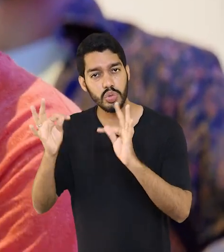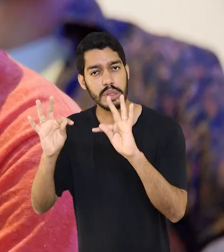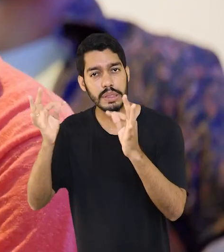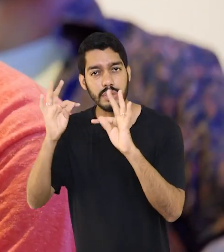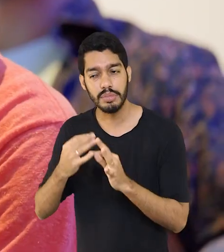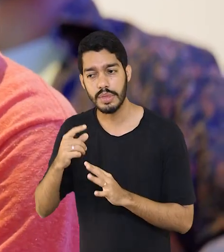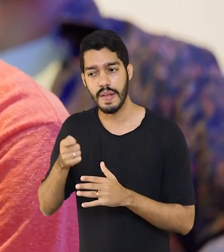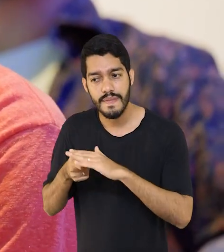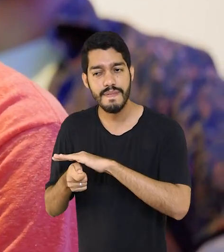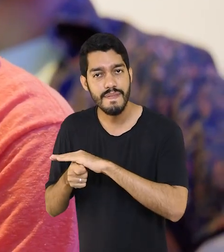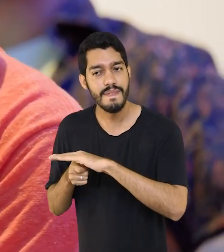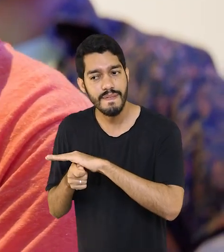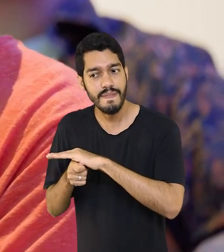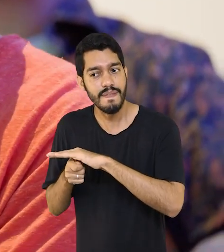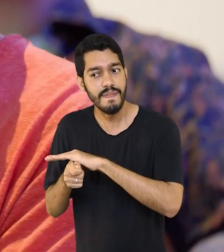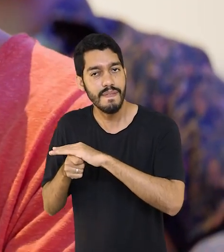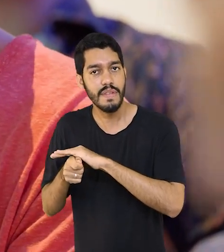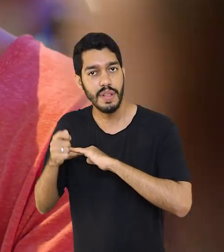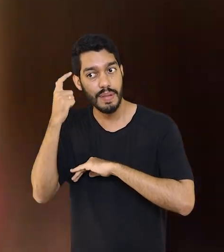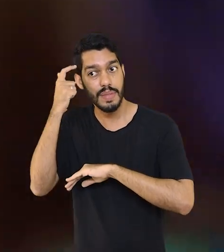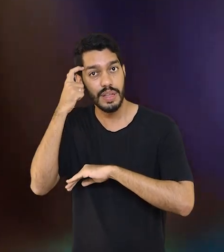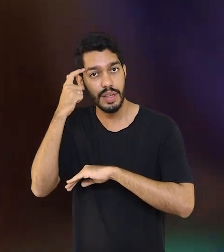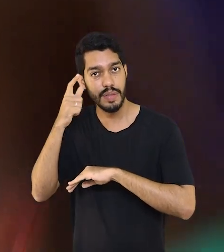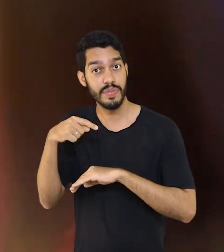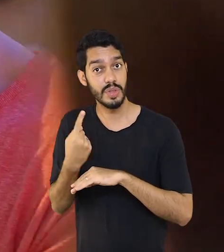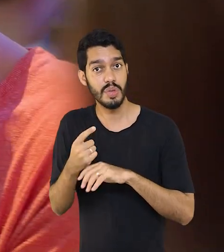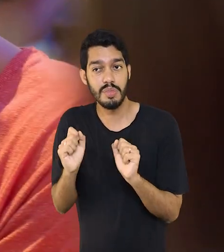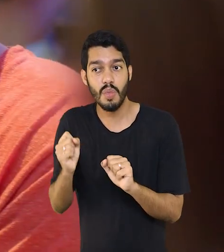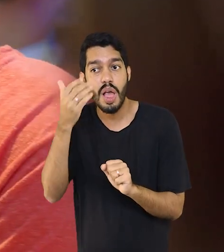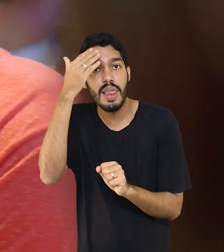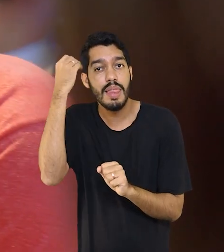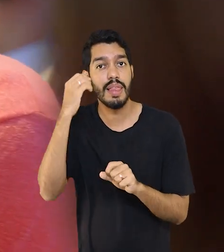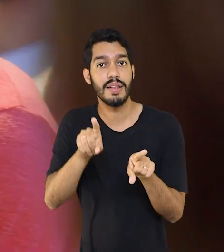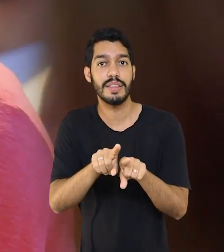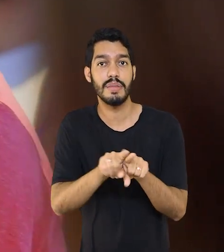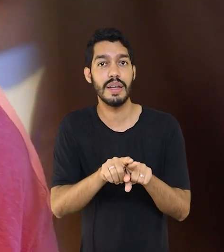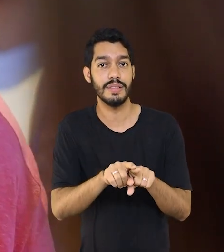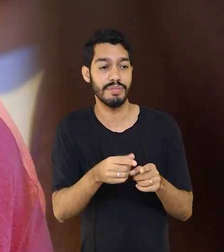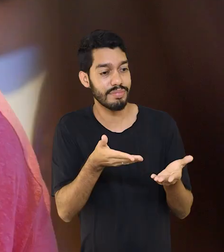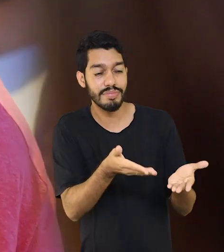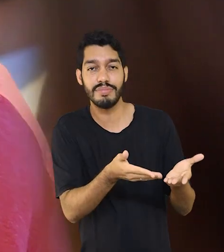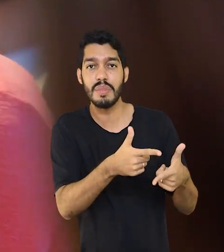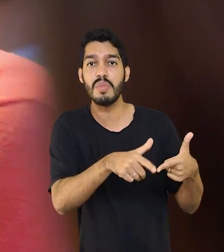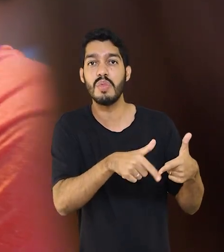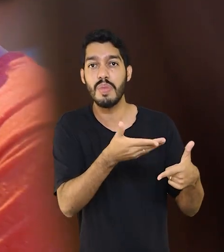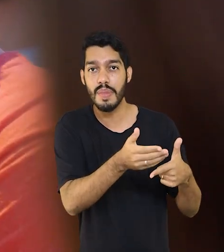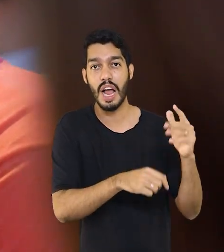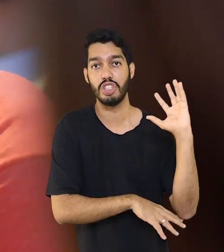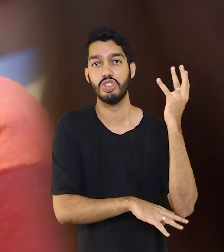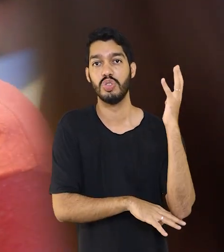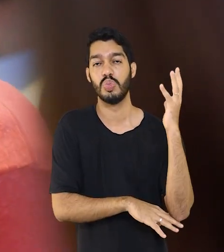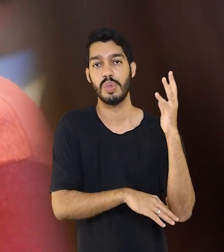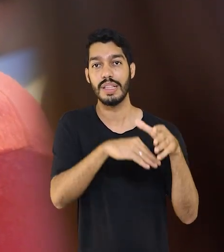tecnologia, isso que a gente está sempre pensando, a gente não pode esquecer que a gente está extraindo isso de algum lugar, né? Que